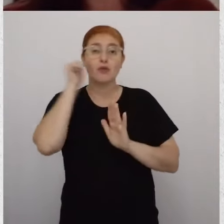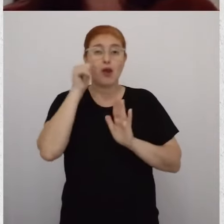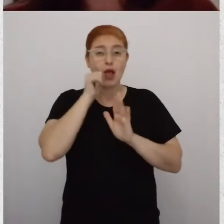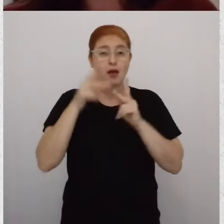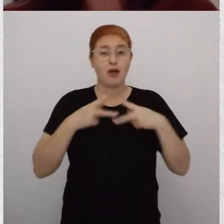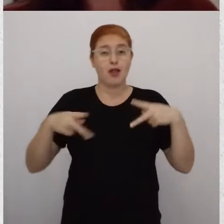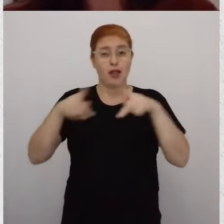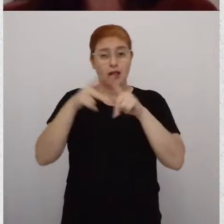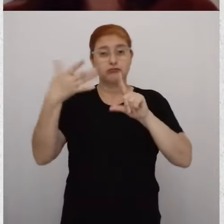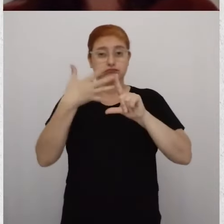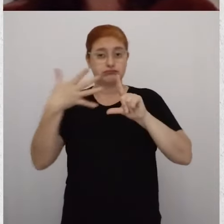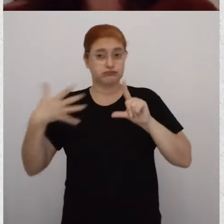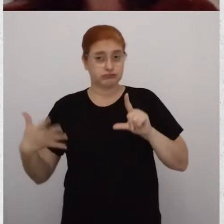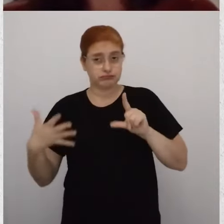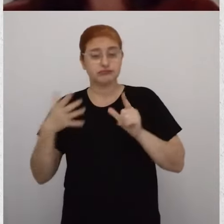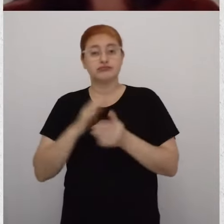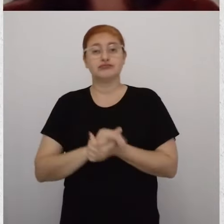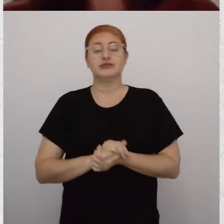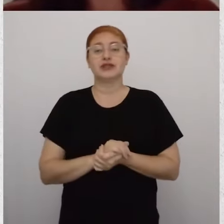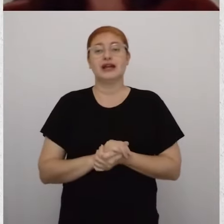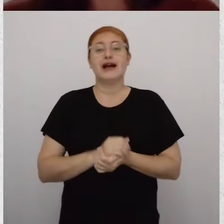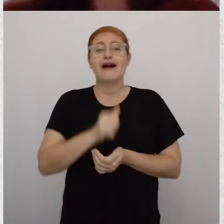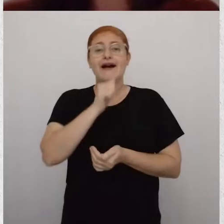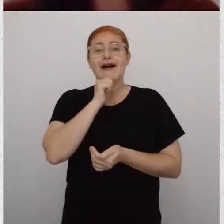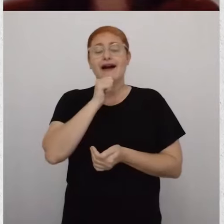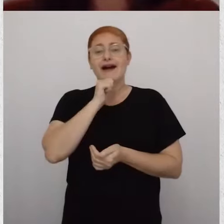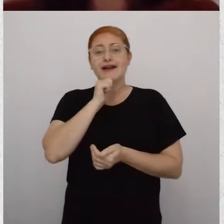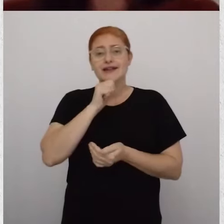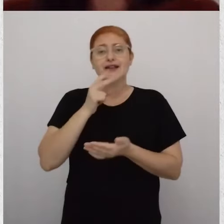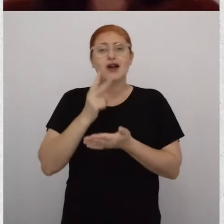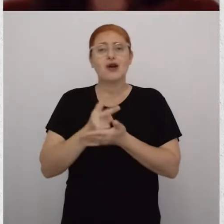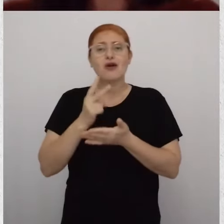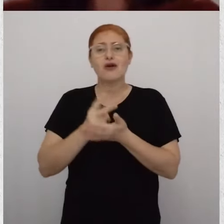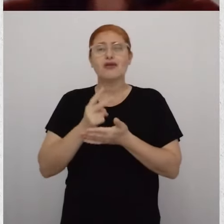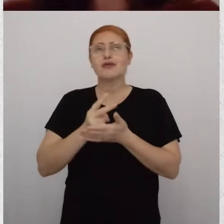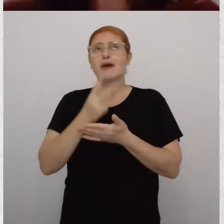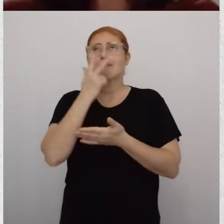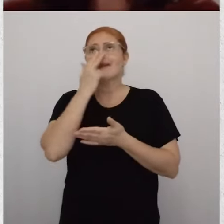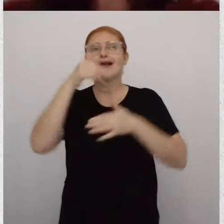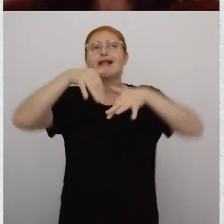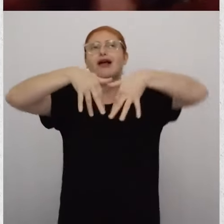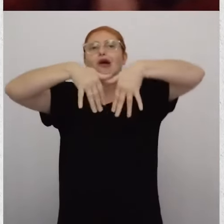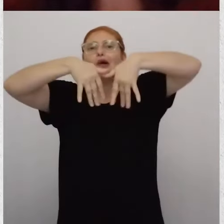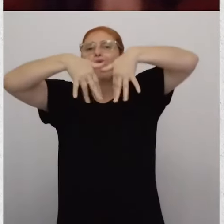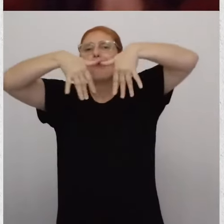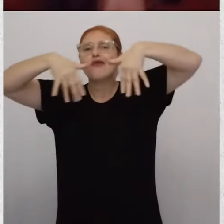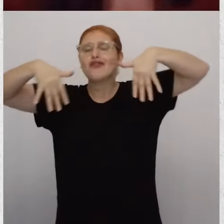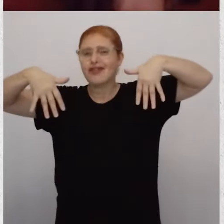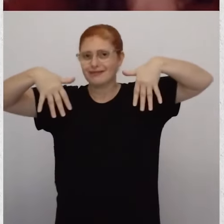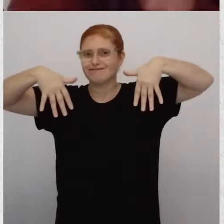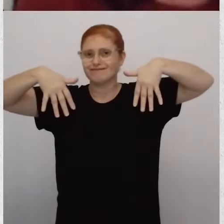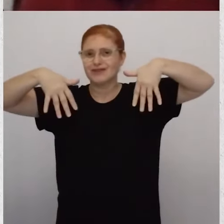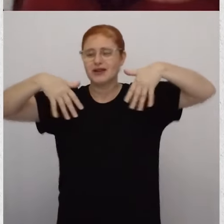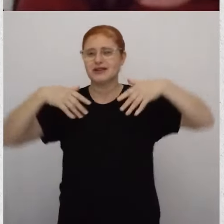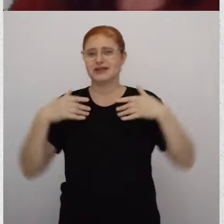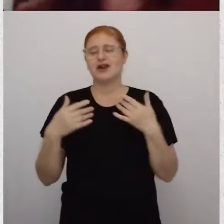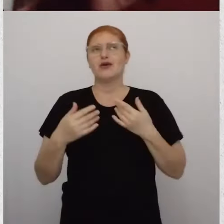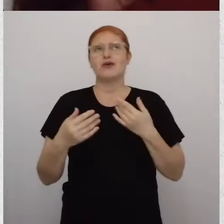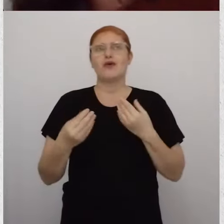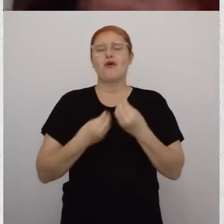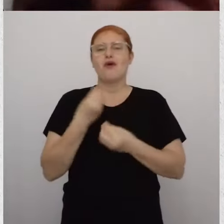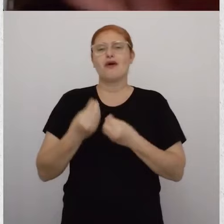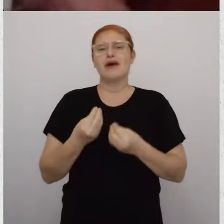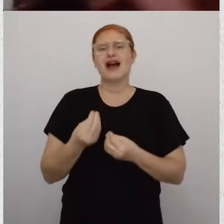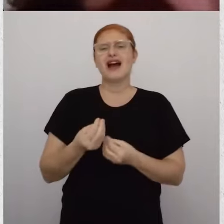população LGBTQI+, é entendida como cortina, né? Como um véu. Como se não fosse a verdadeira